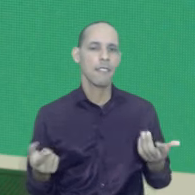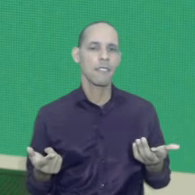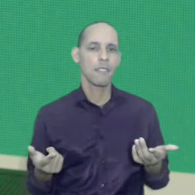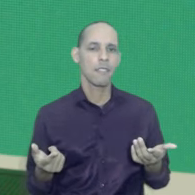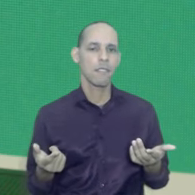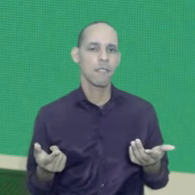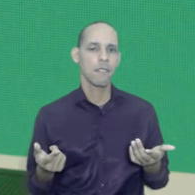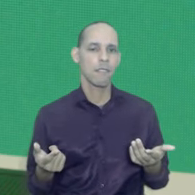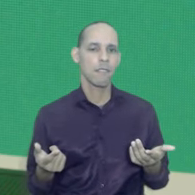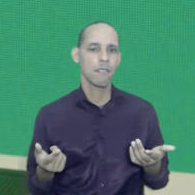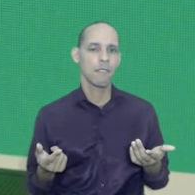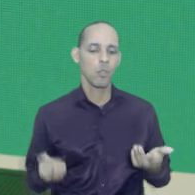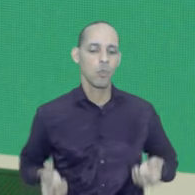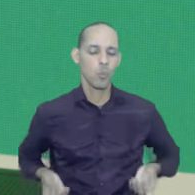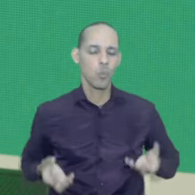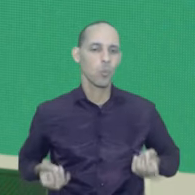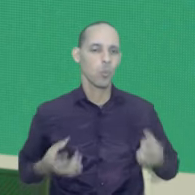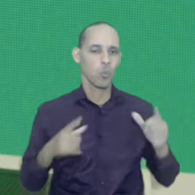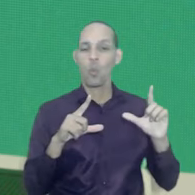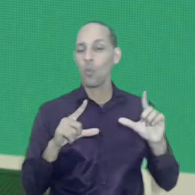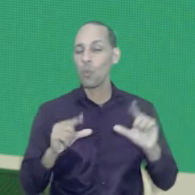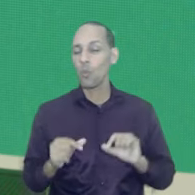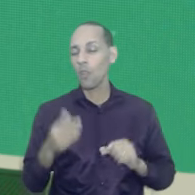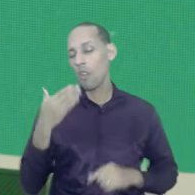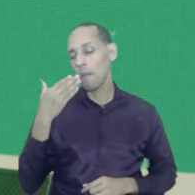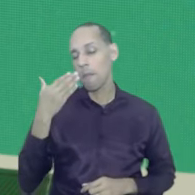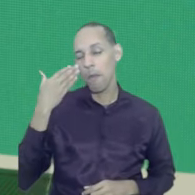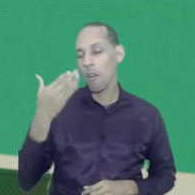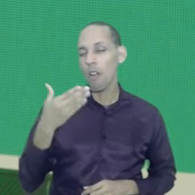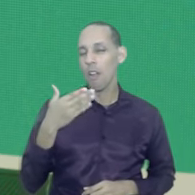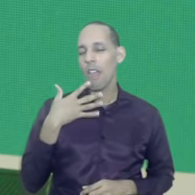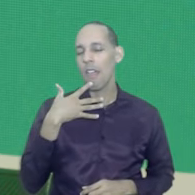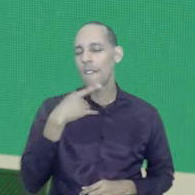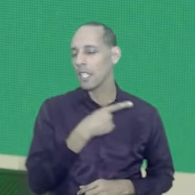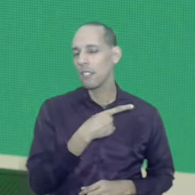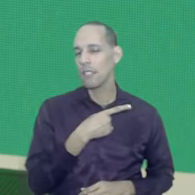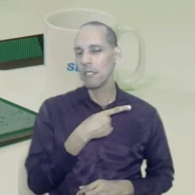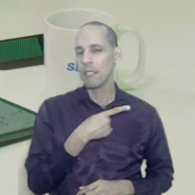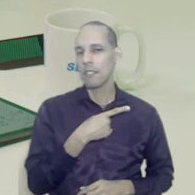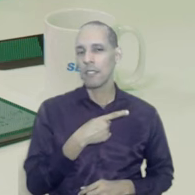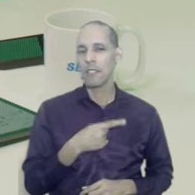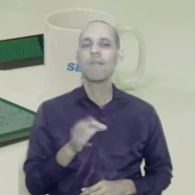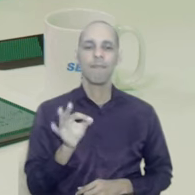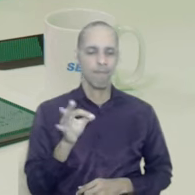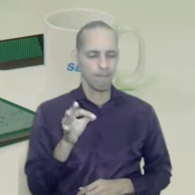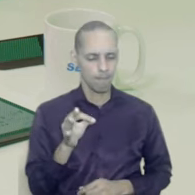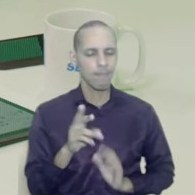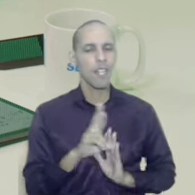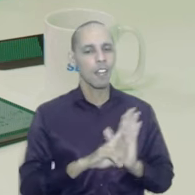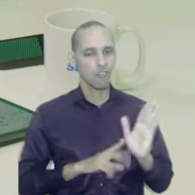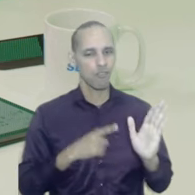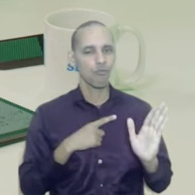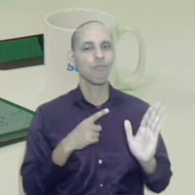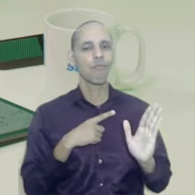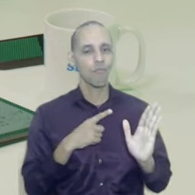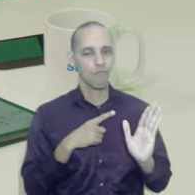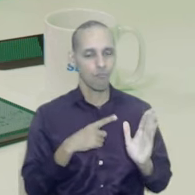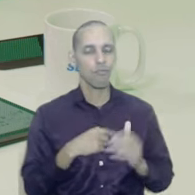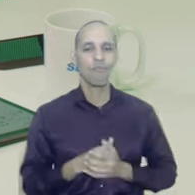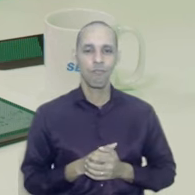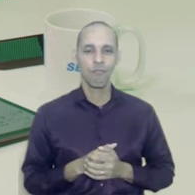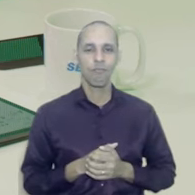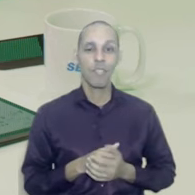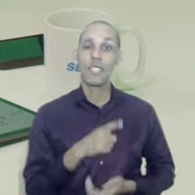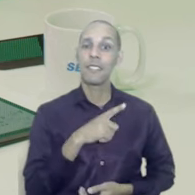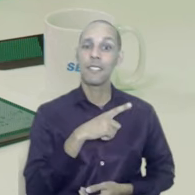de de de cu c com a aplicação ideal assim de em resultados sim em resultados Sim a gente tem um Case bem bacana até de um de